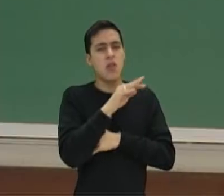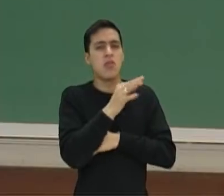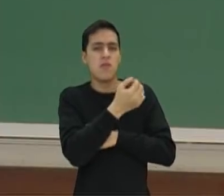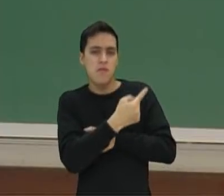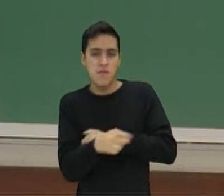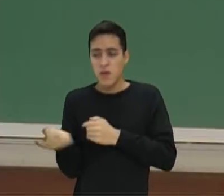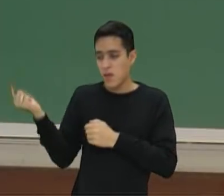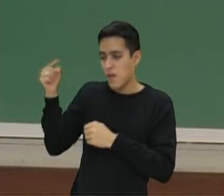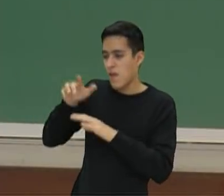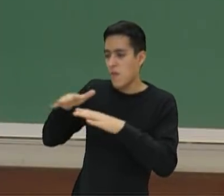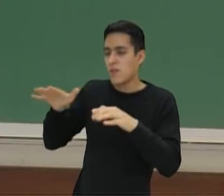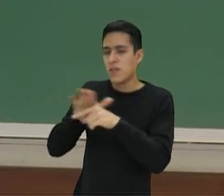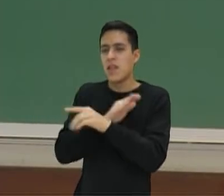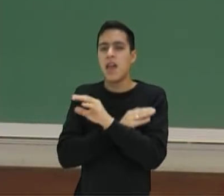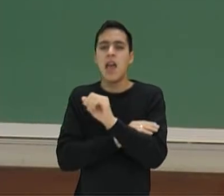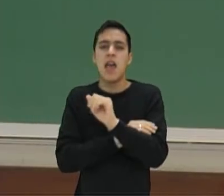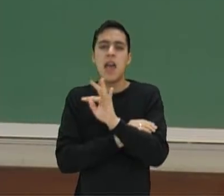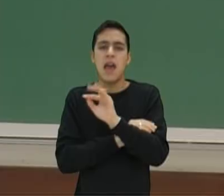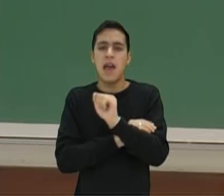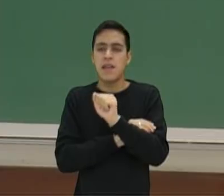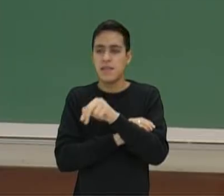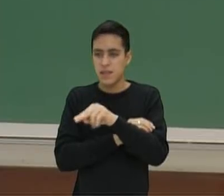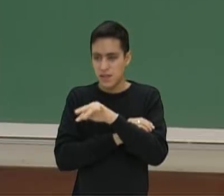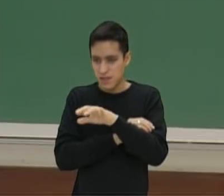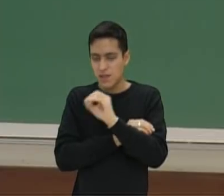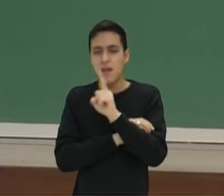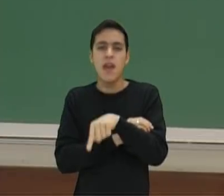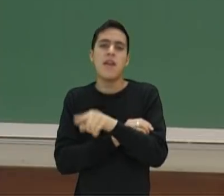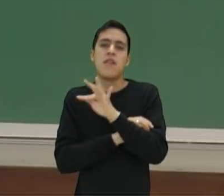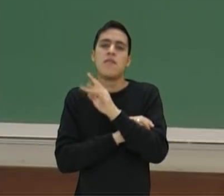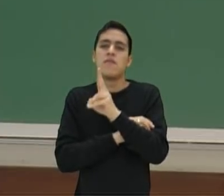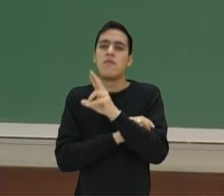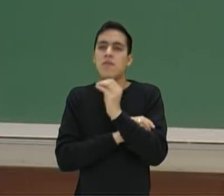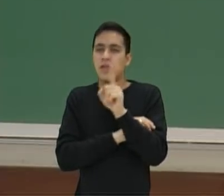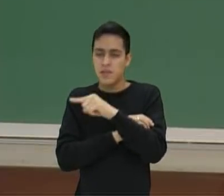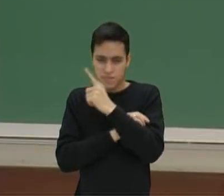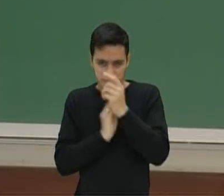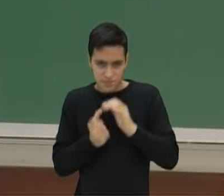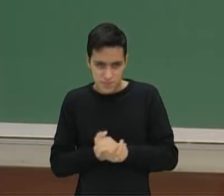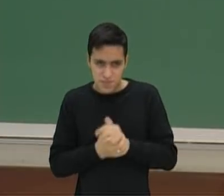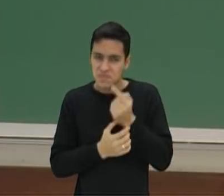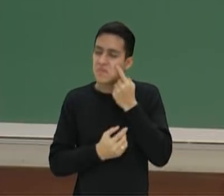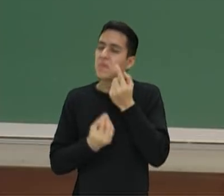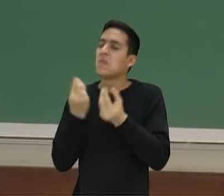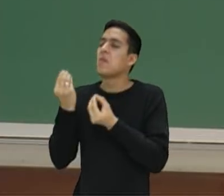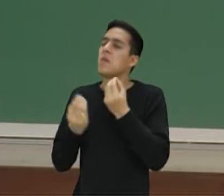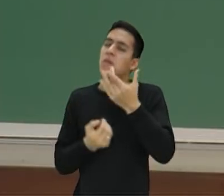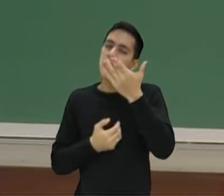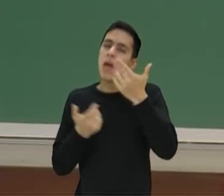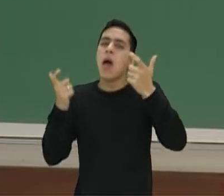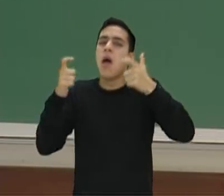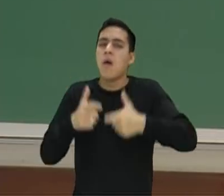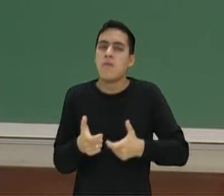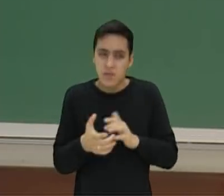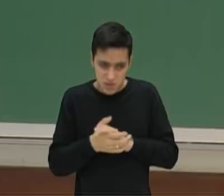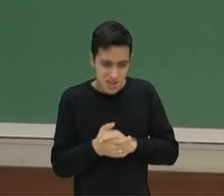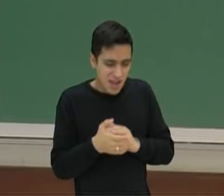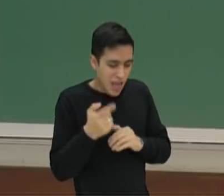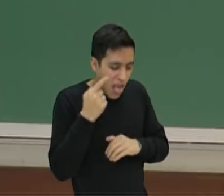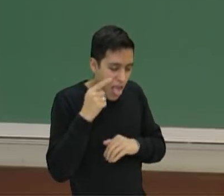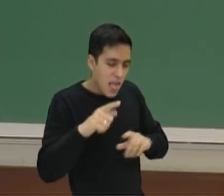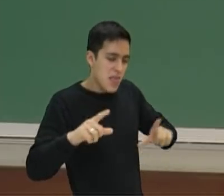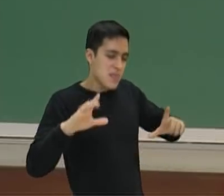Oceano Atlântico, furacão. Aonde que ele está sendo observado ali? Nessa nuvem